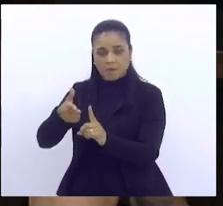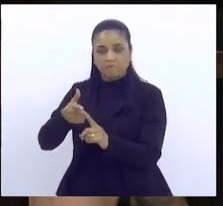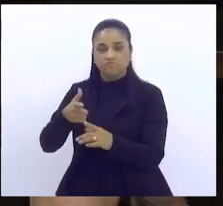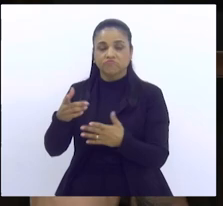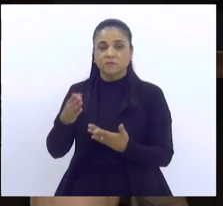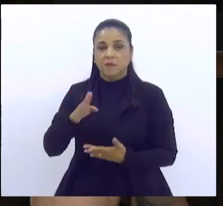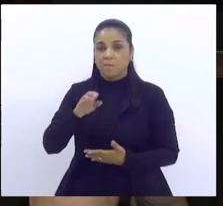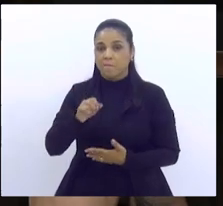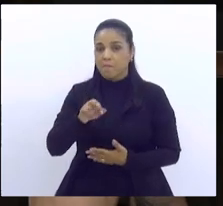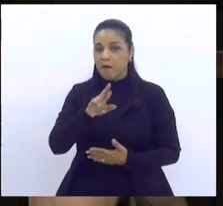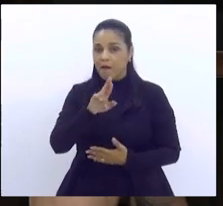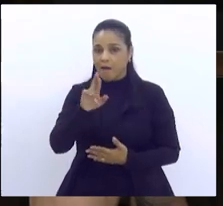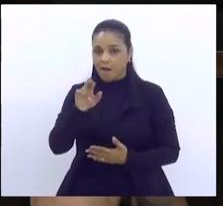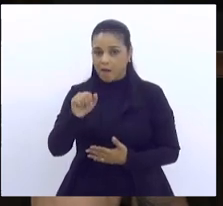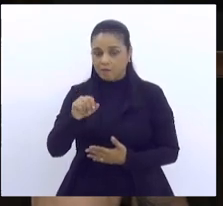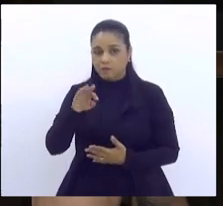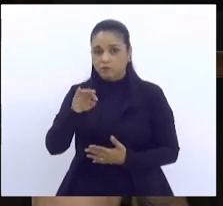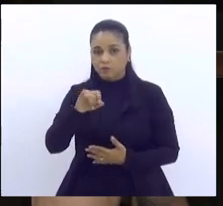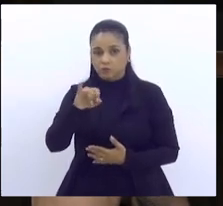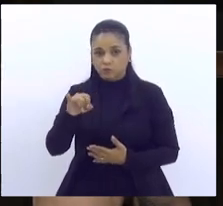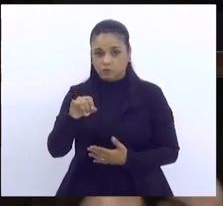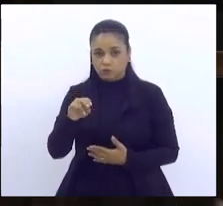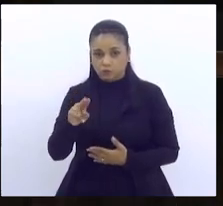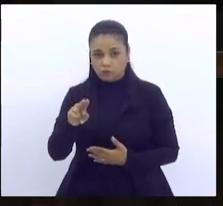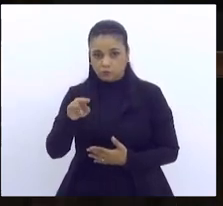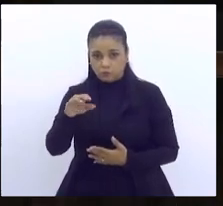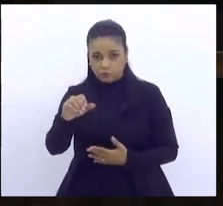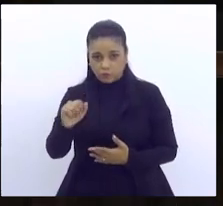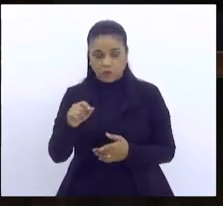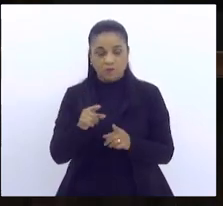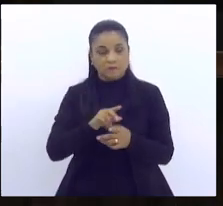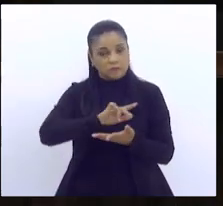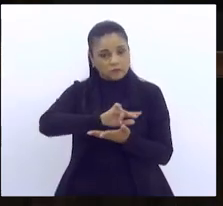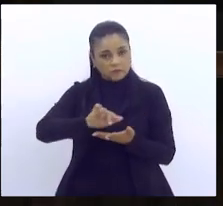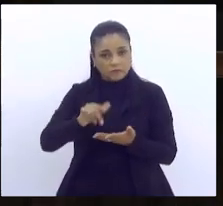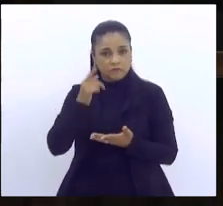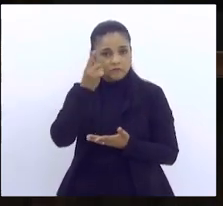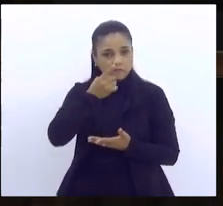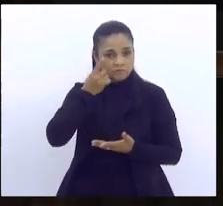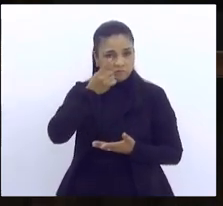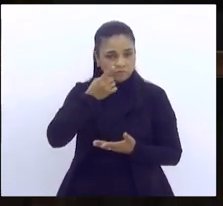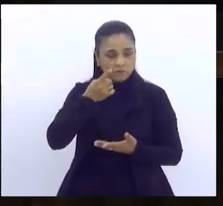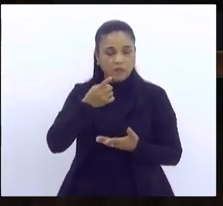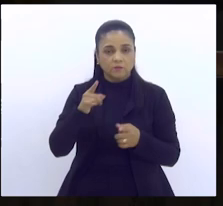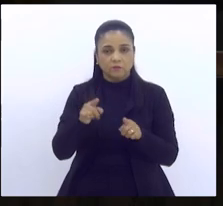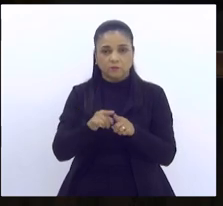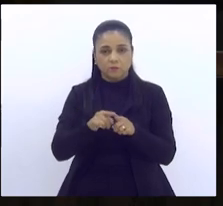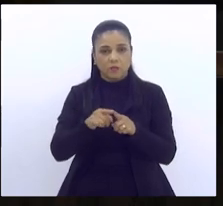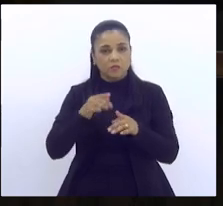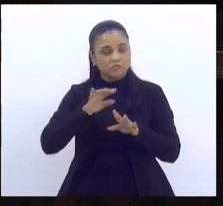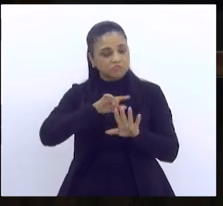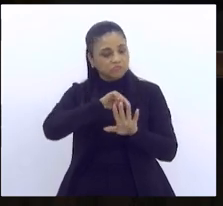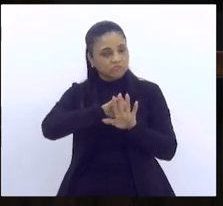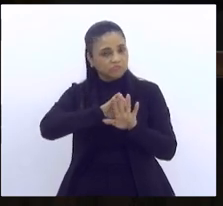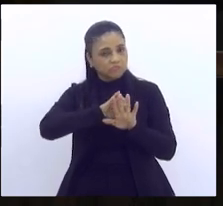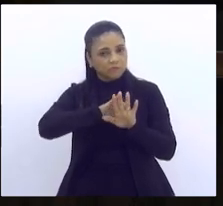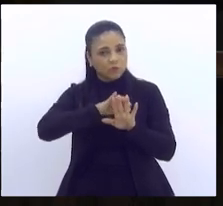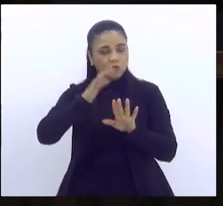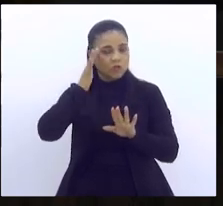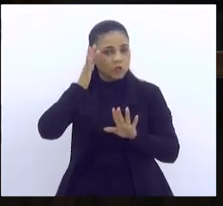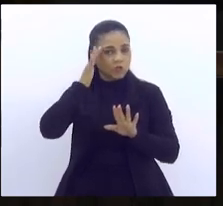Barra da Tijuca, de diversos colegas parlamentares aqui, independente da linha ideológica que os